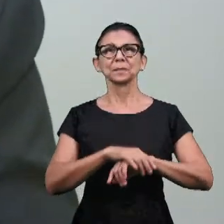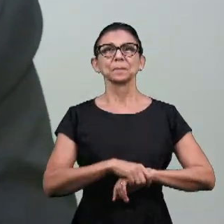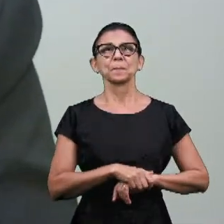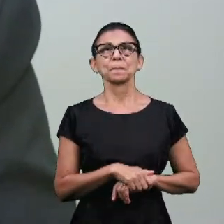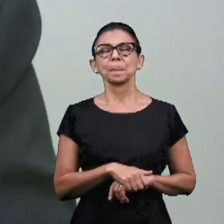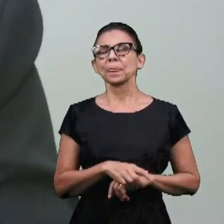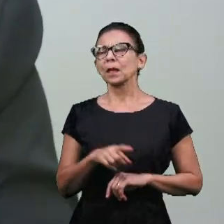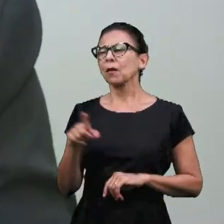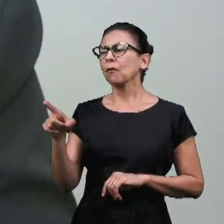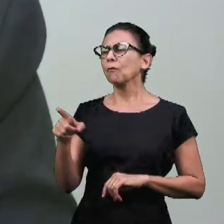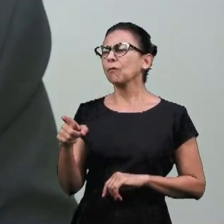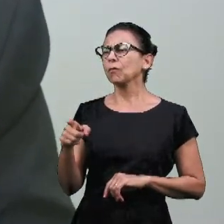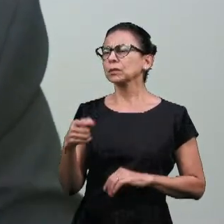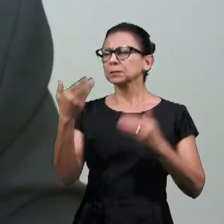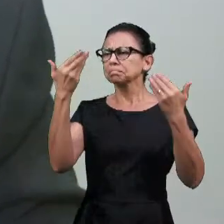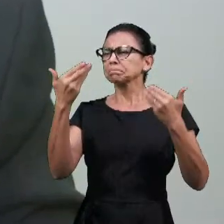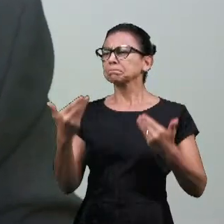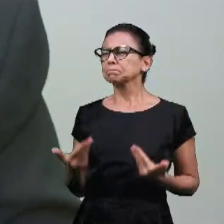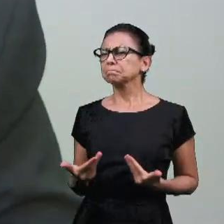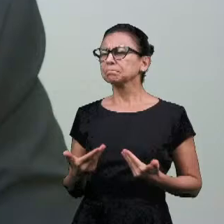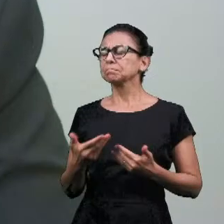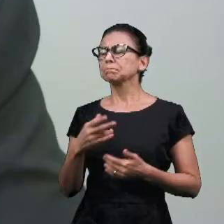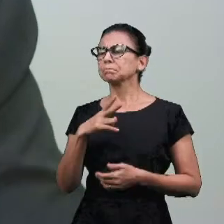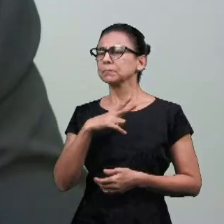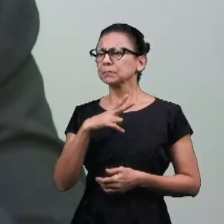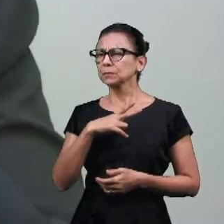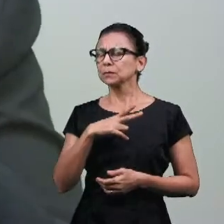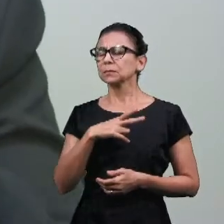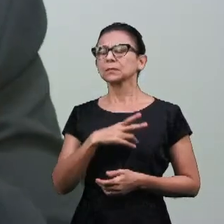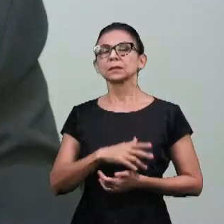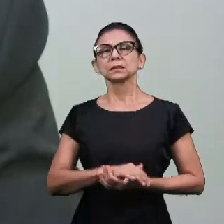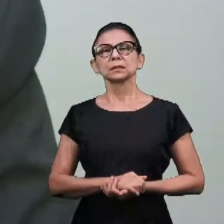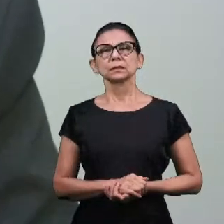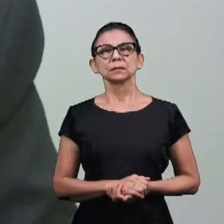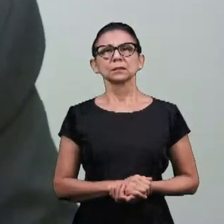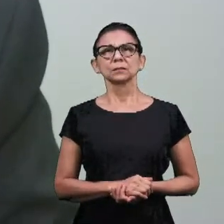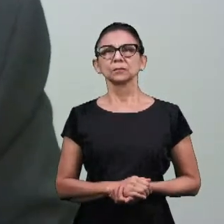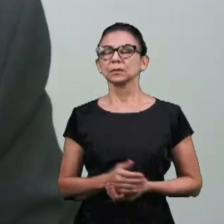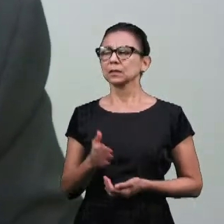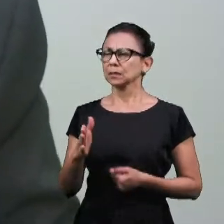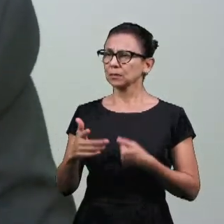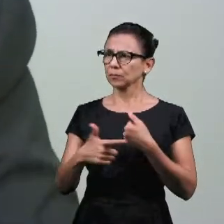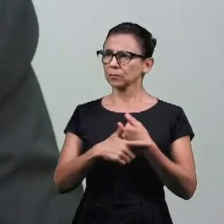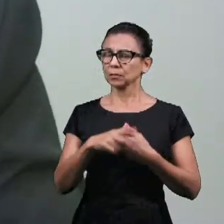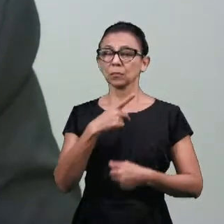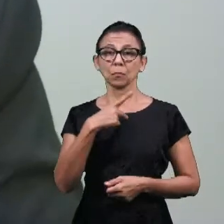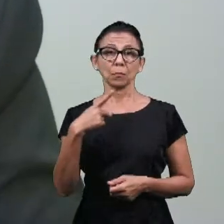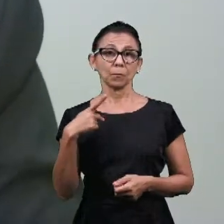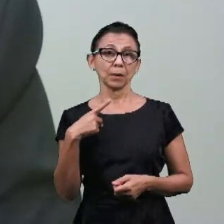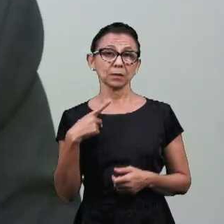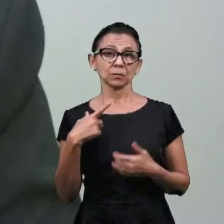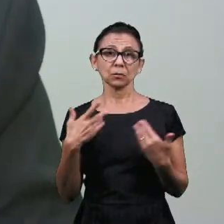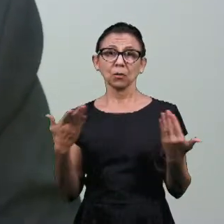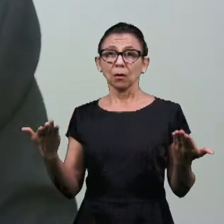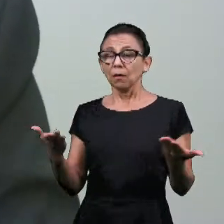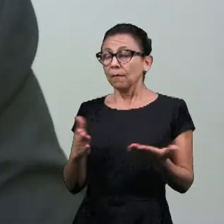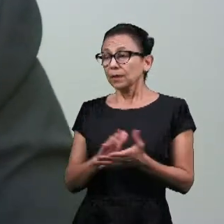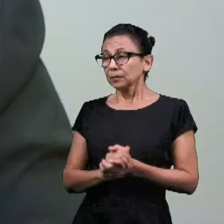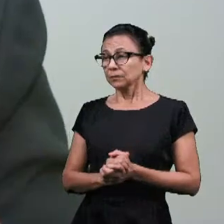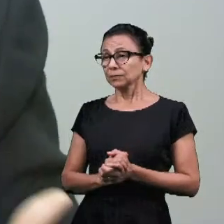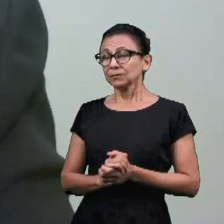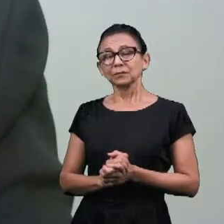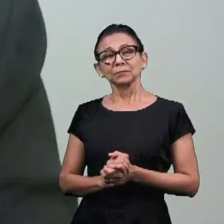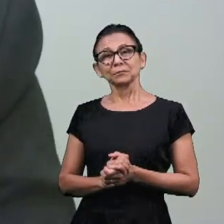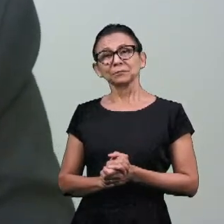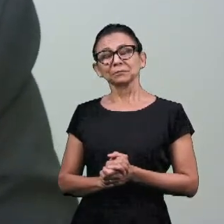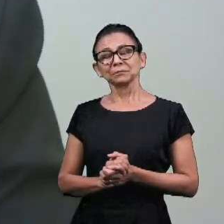homem, né? Pastor Josias, aquele pastor, né? Que está ali medido da fé, mas como homem, como nós, né? Às vezes